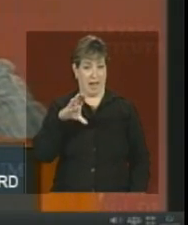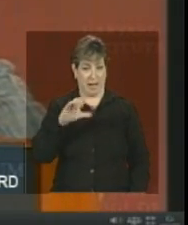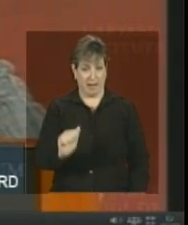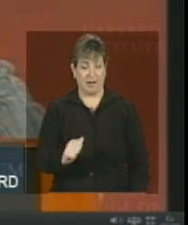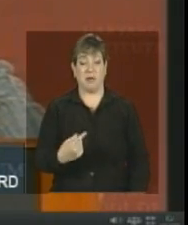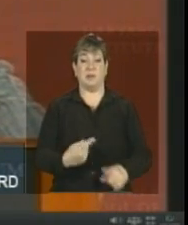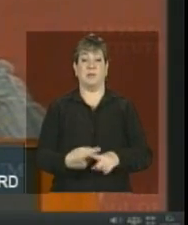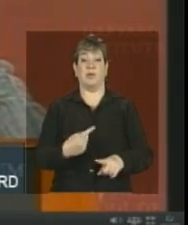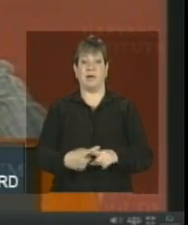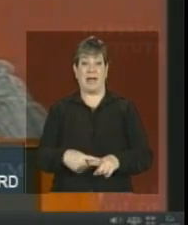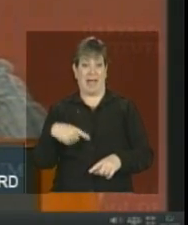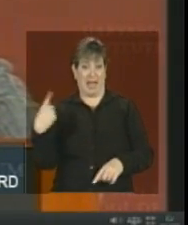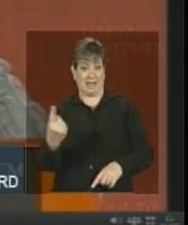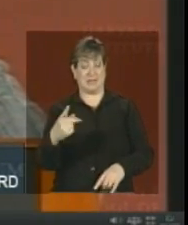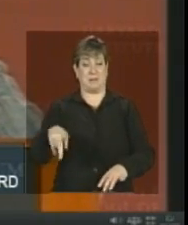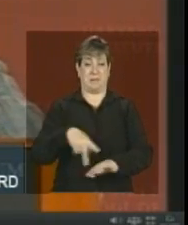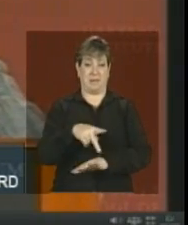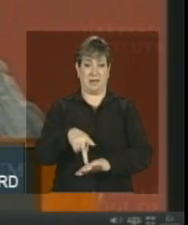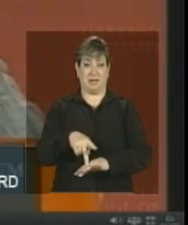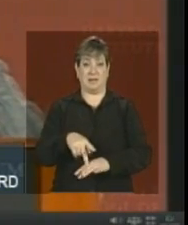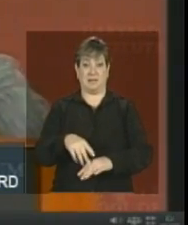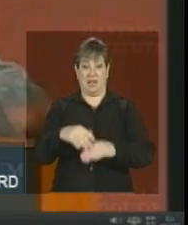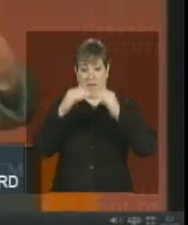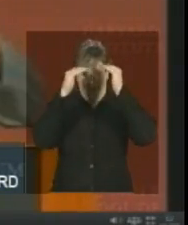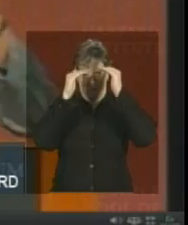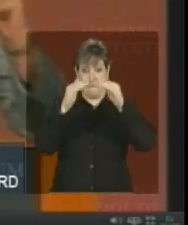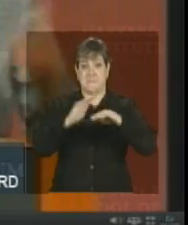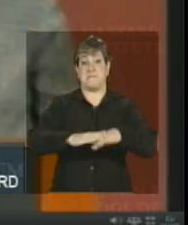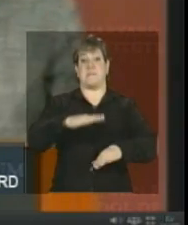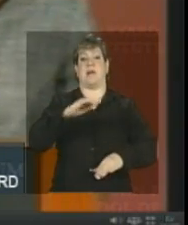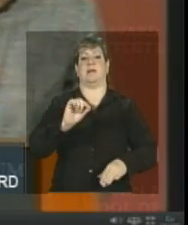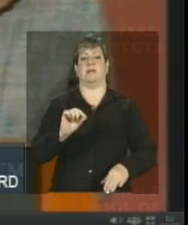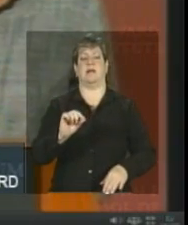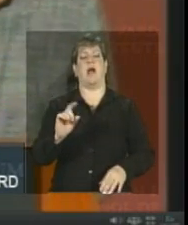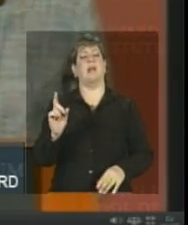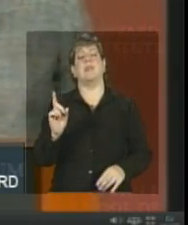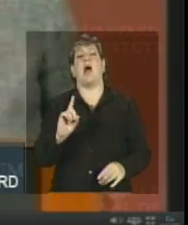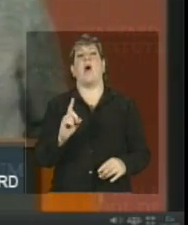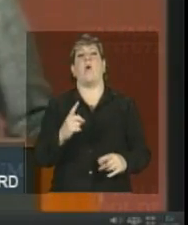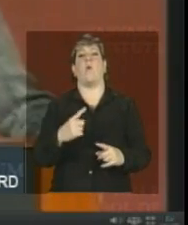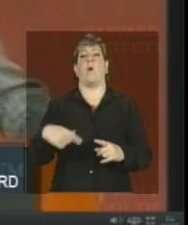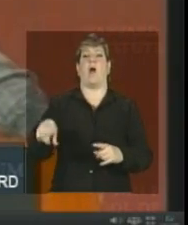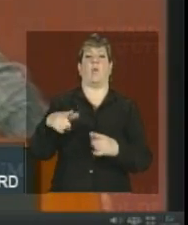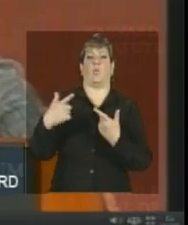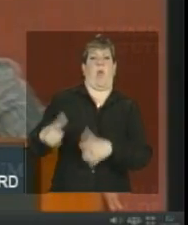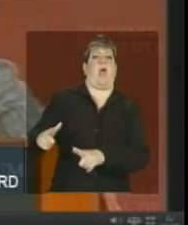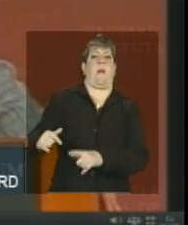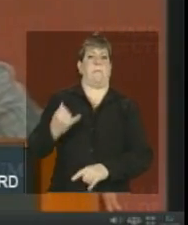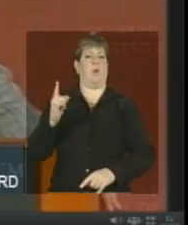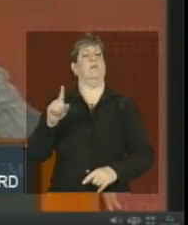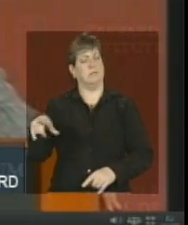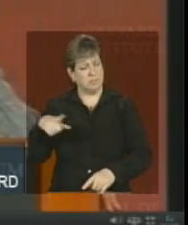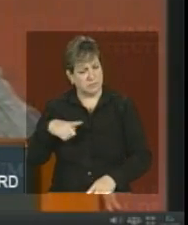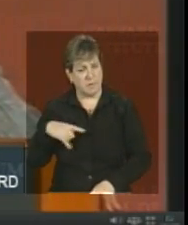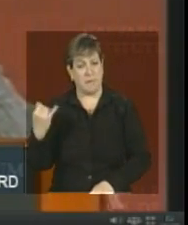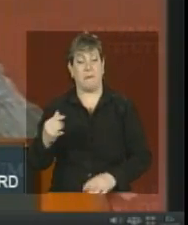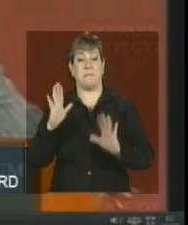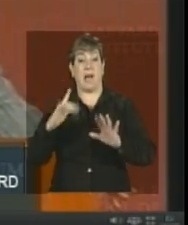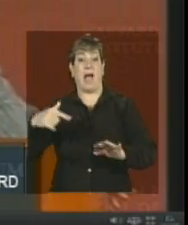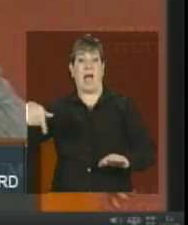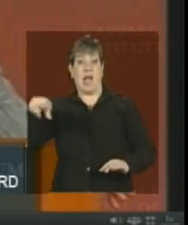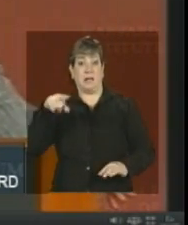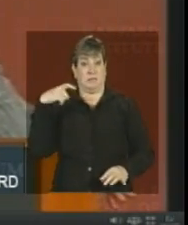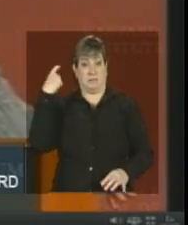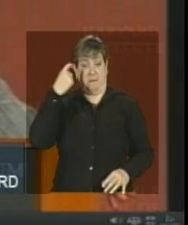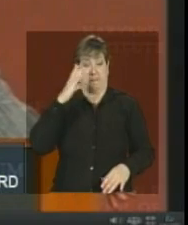mais importância a... Não que elas não tenham importância, mas dá mais importância a uma